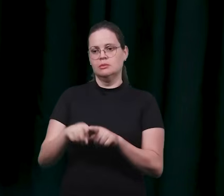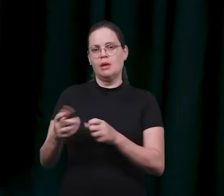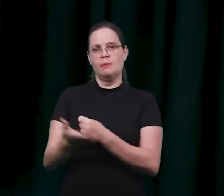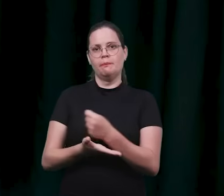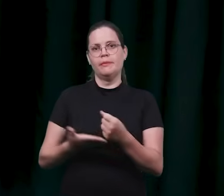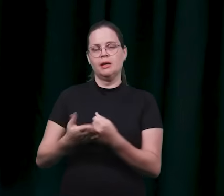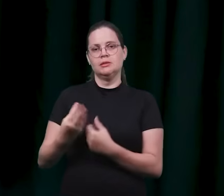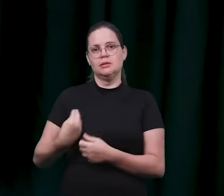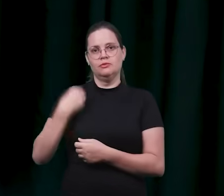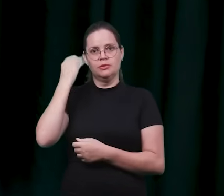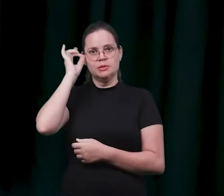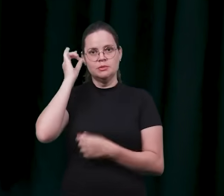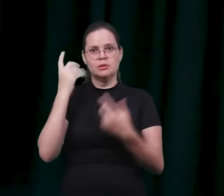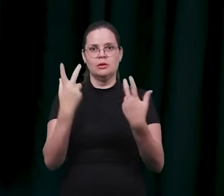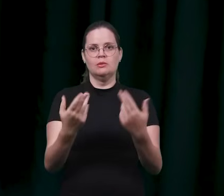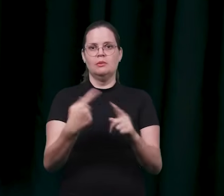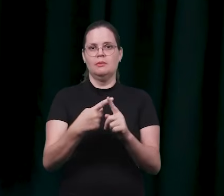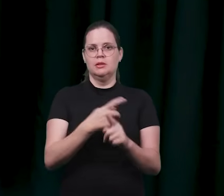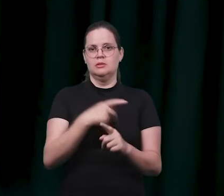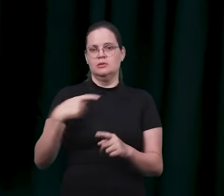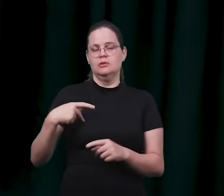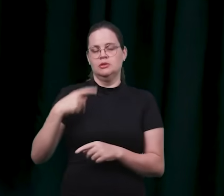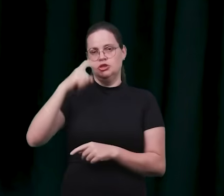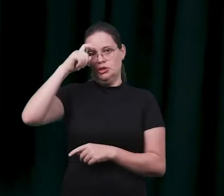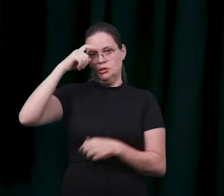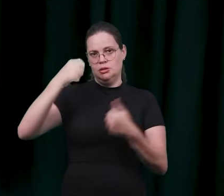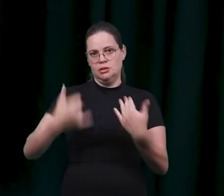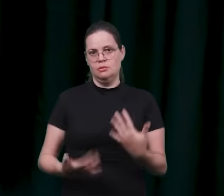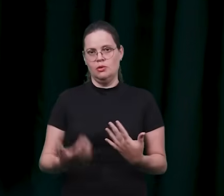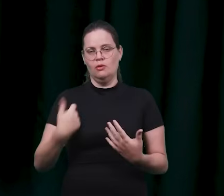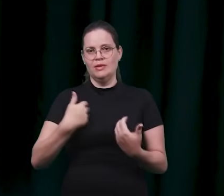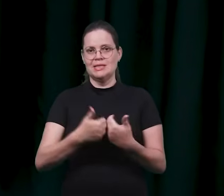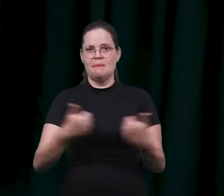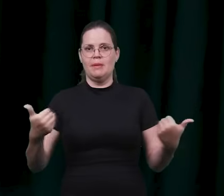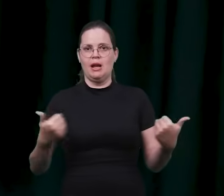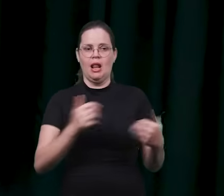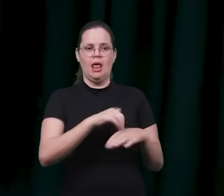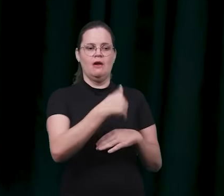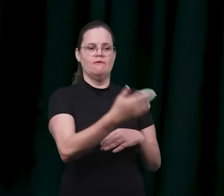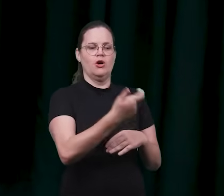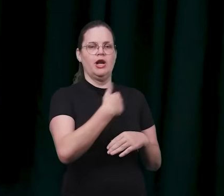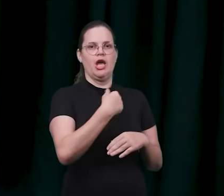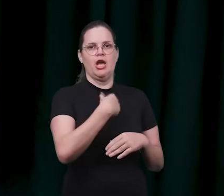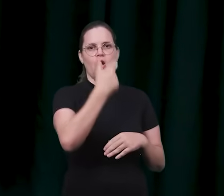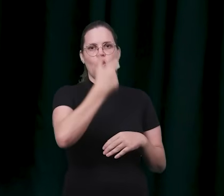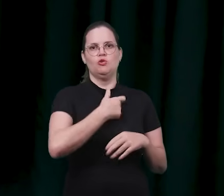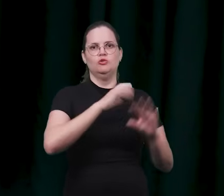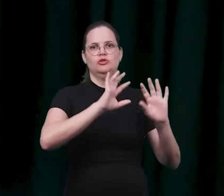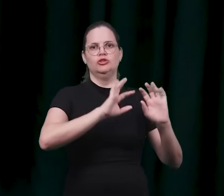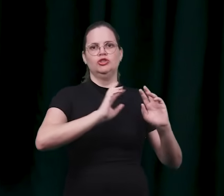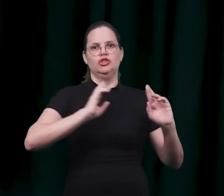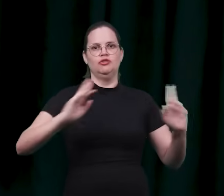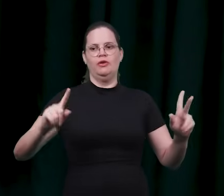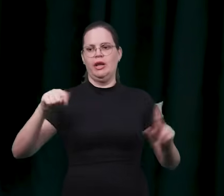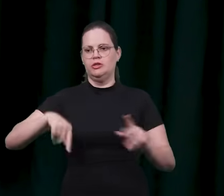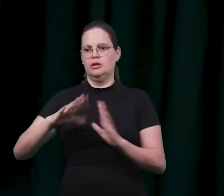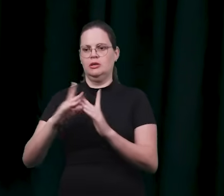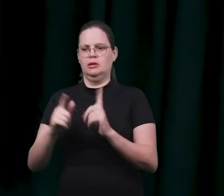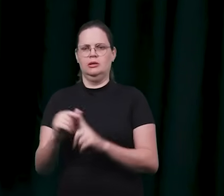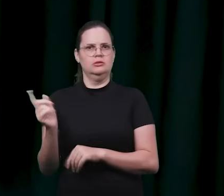pastor Diniz acabou de colocar, não tem como desassociar. Eu sou uma pessoa aqui, uma pessoa, né? Não, nós